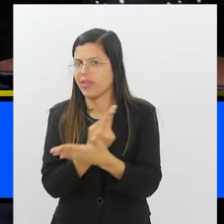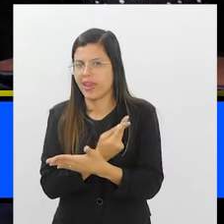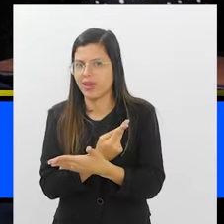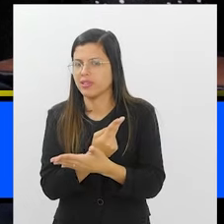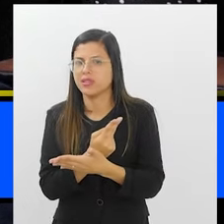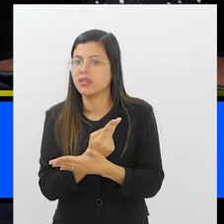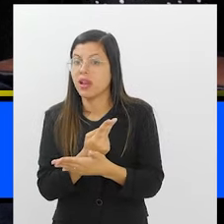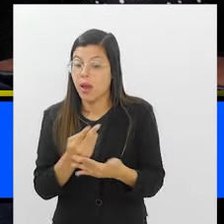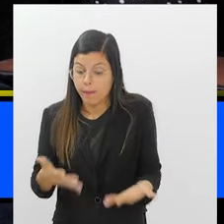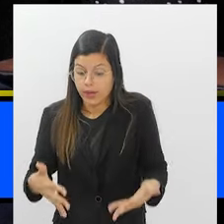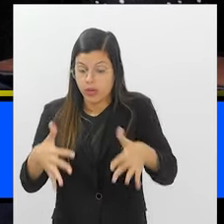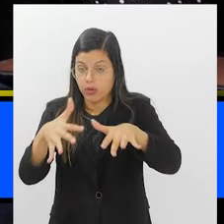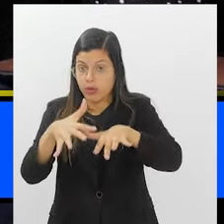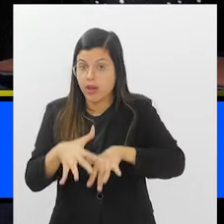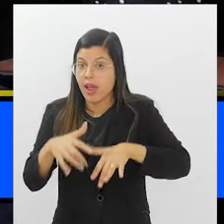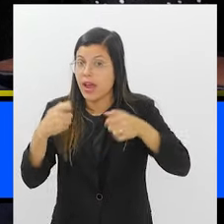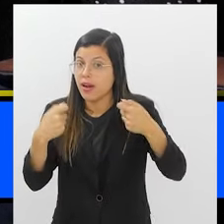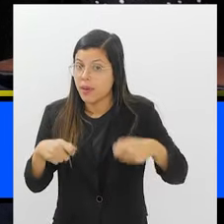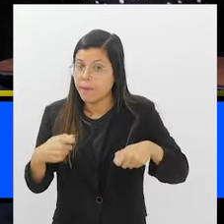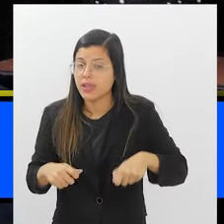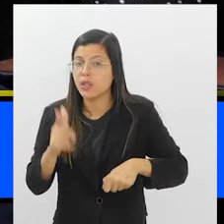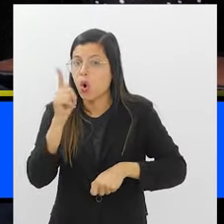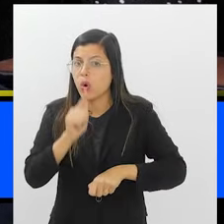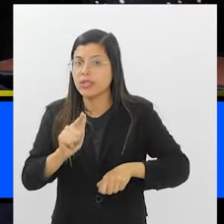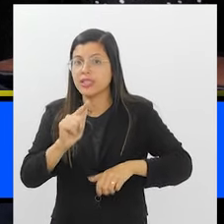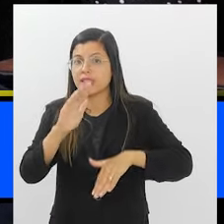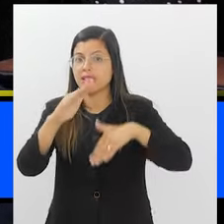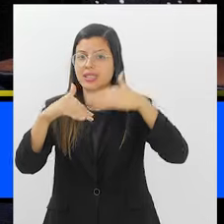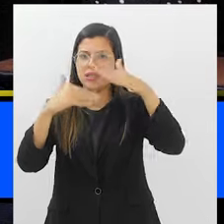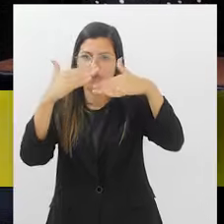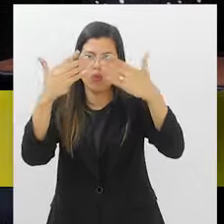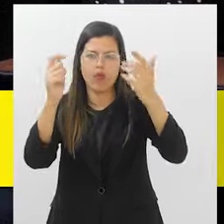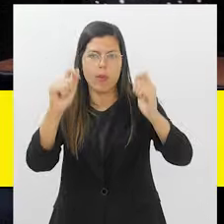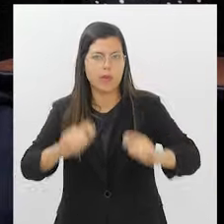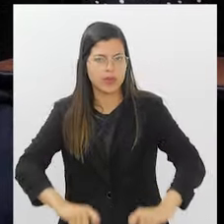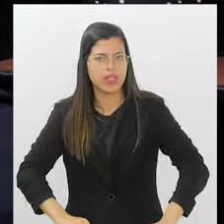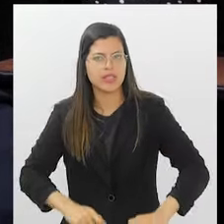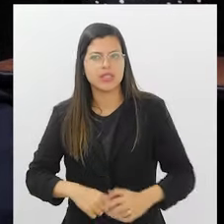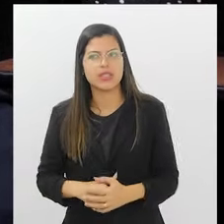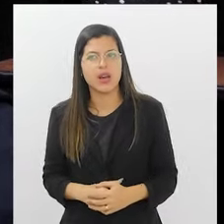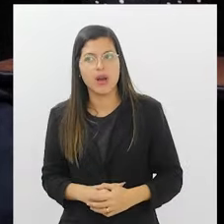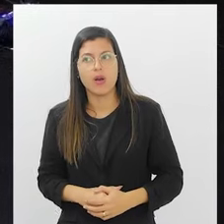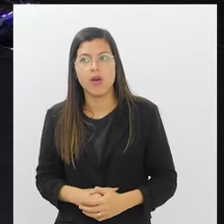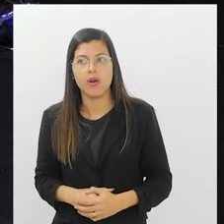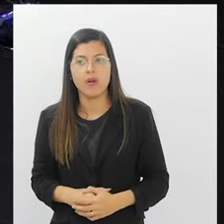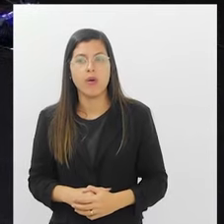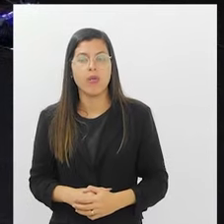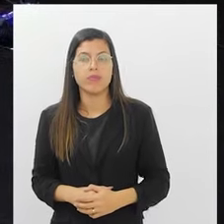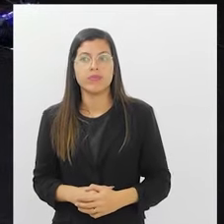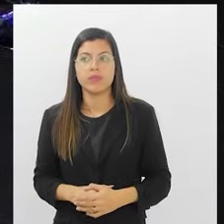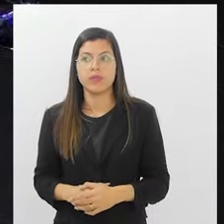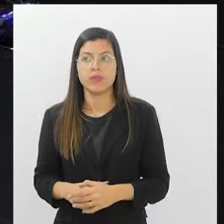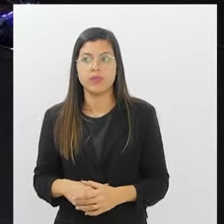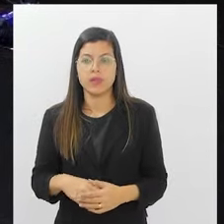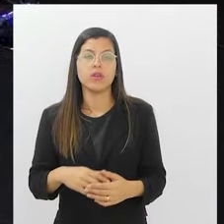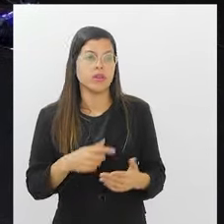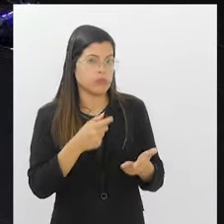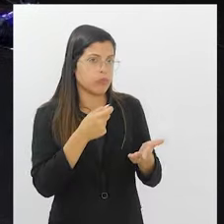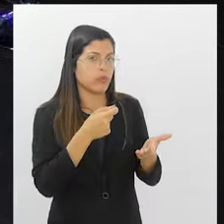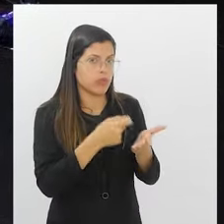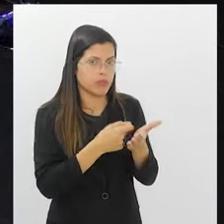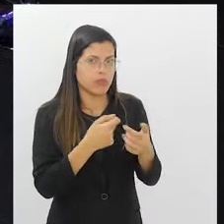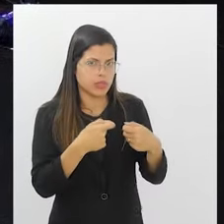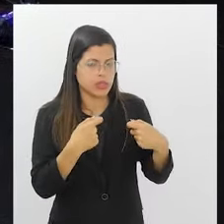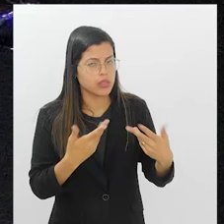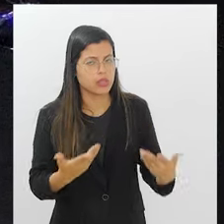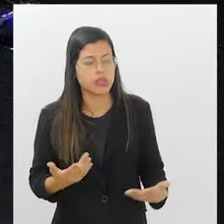inclusa, ela tem que ter as chances para desenvolver o seu potencial. Tá? Que eles existem, estão porque, ali